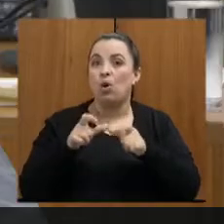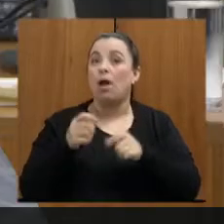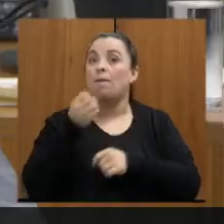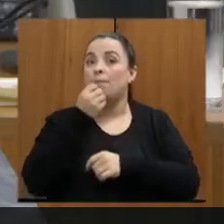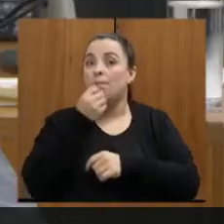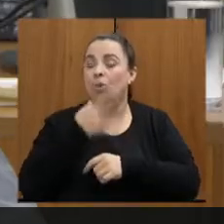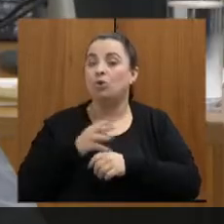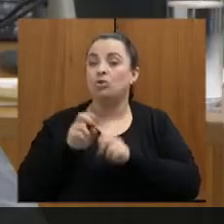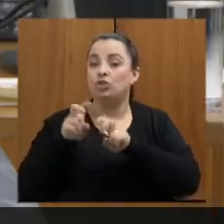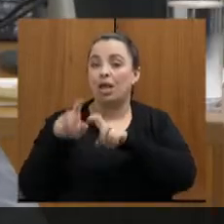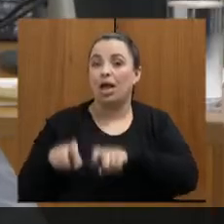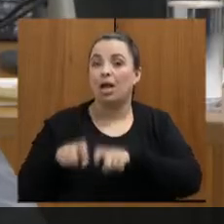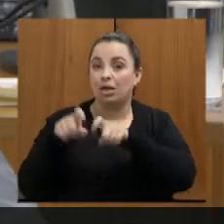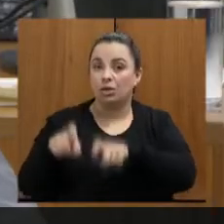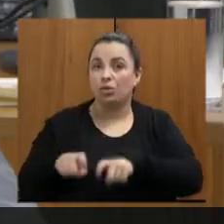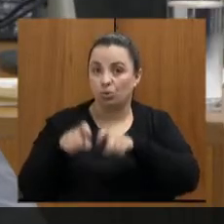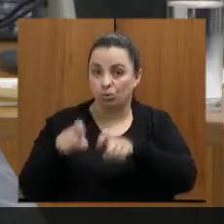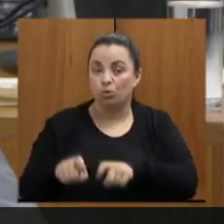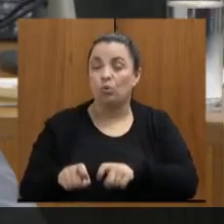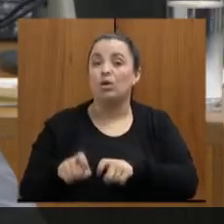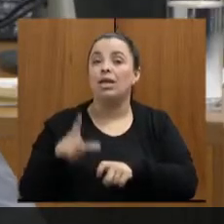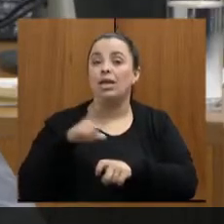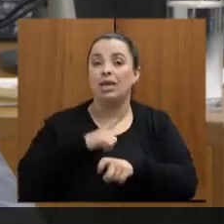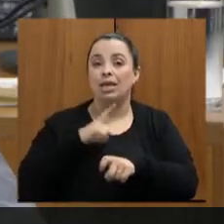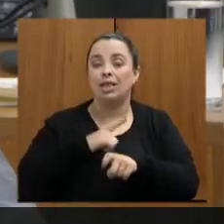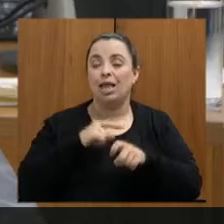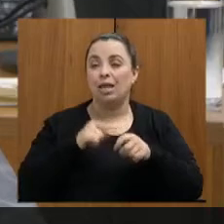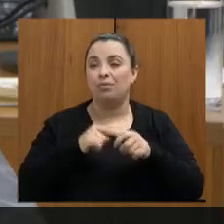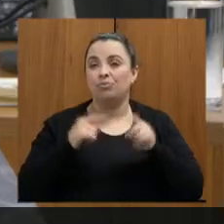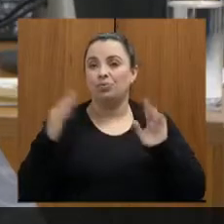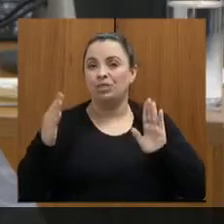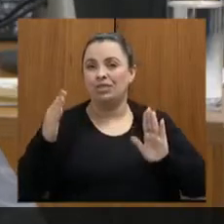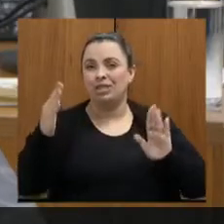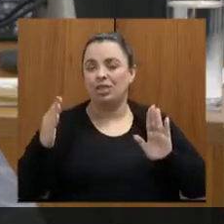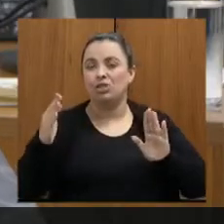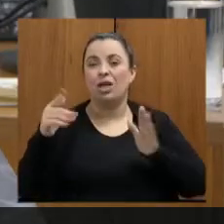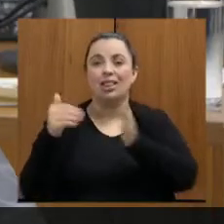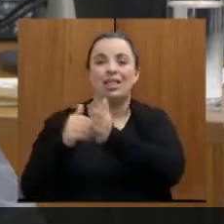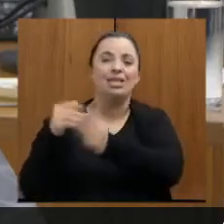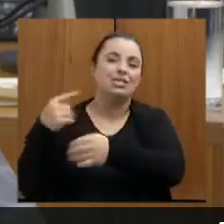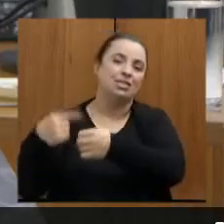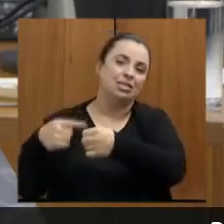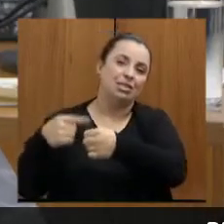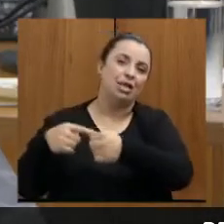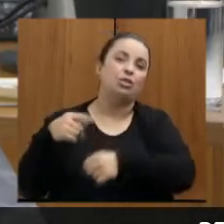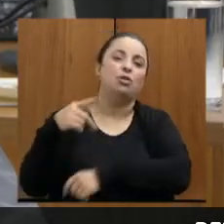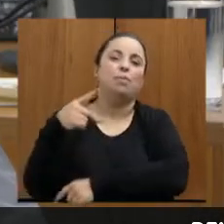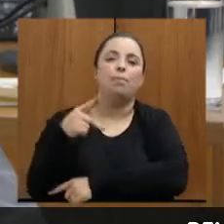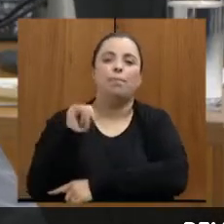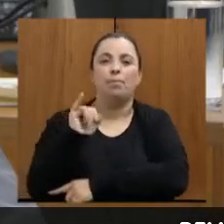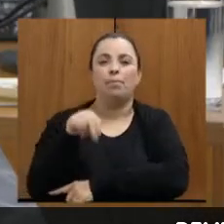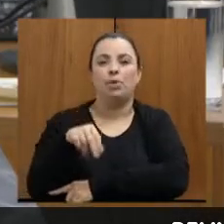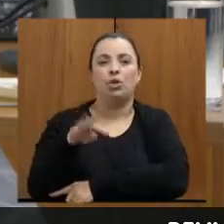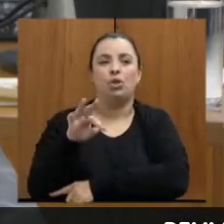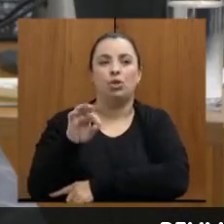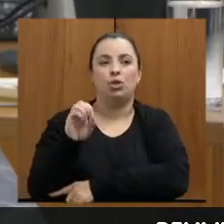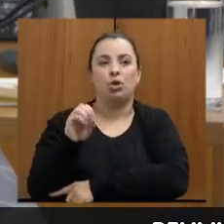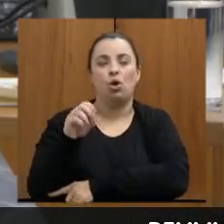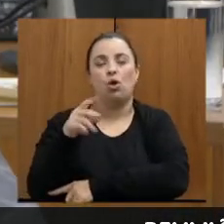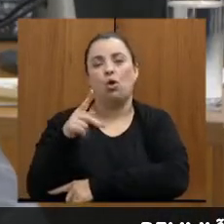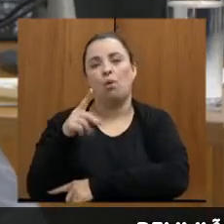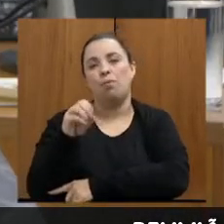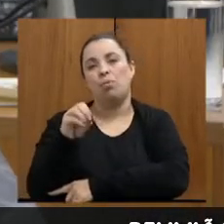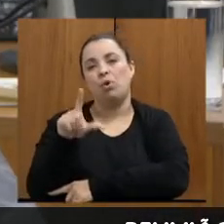região ligando até nossa cidade de Pirenópolis Pirenópolis que tá tendo a nova licitação de Pintópolis Urucuia